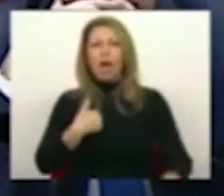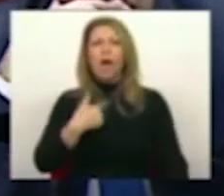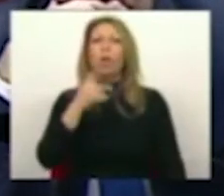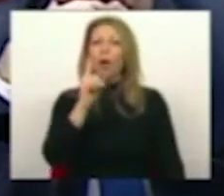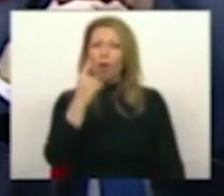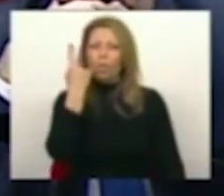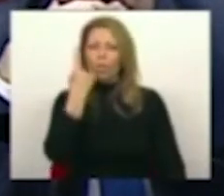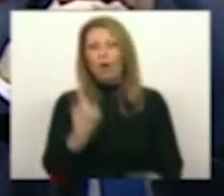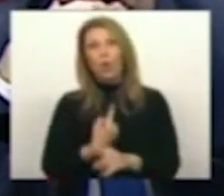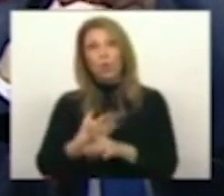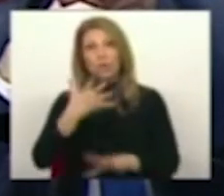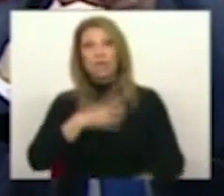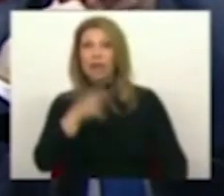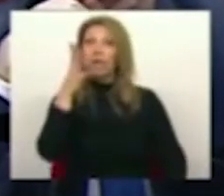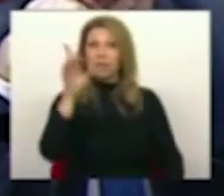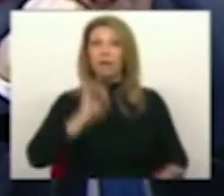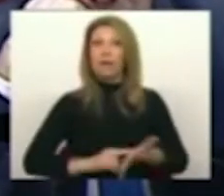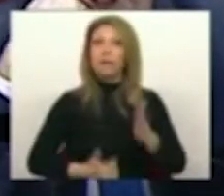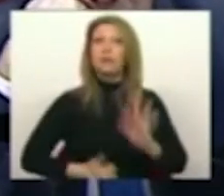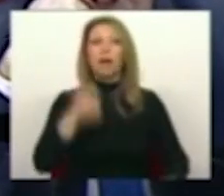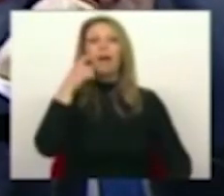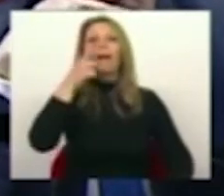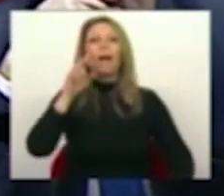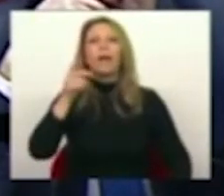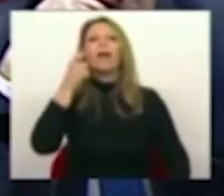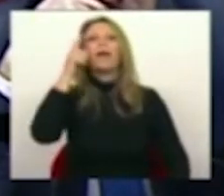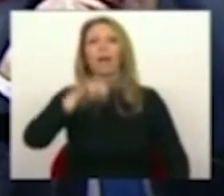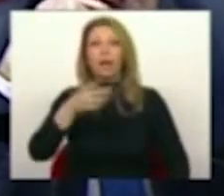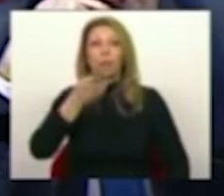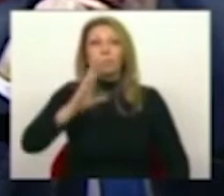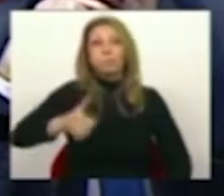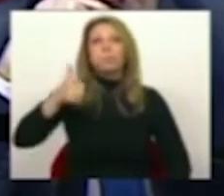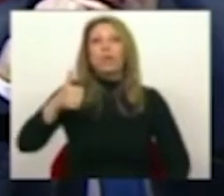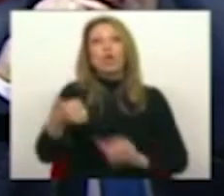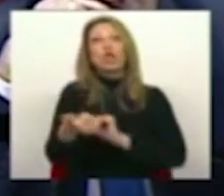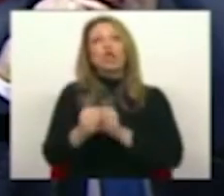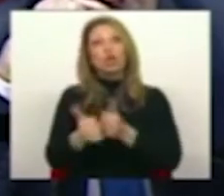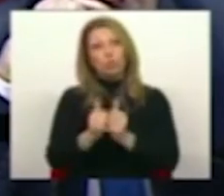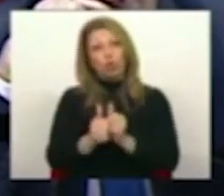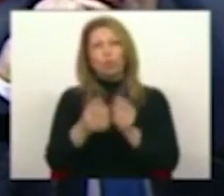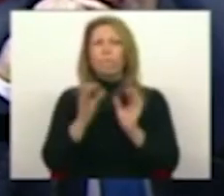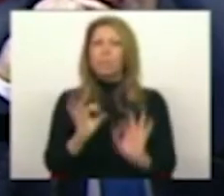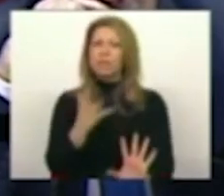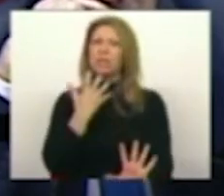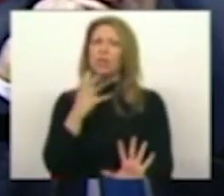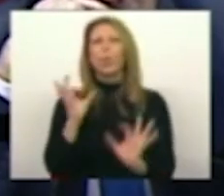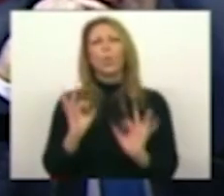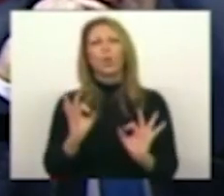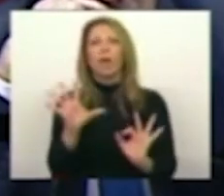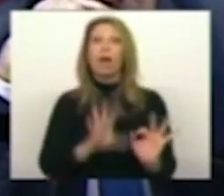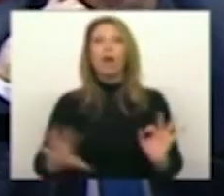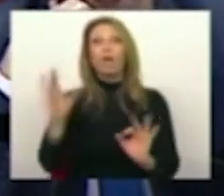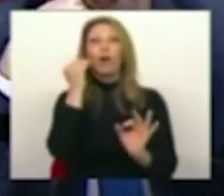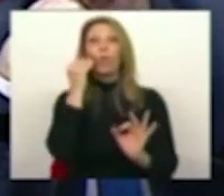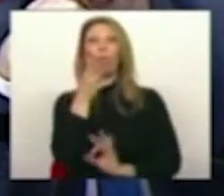os senhores dirigentes esportivos terem muito cuidado na forma como se dirigem, em geral